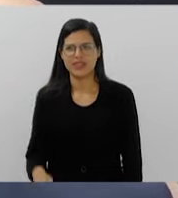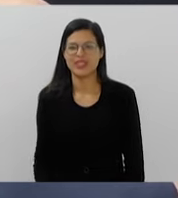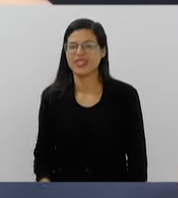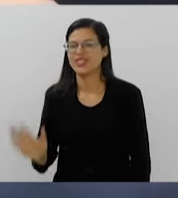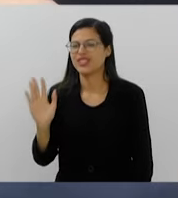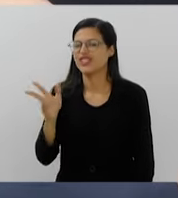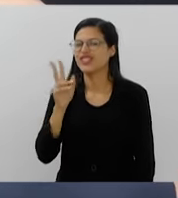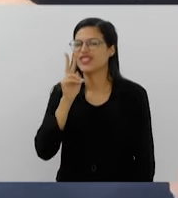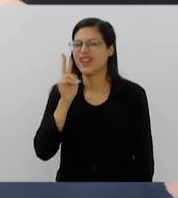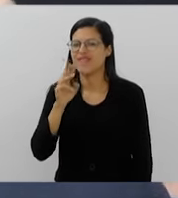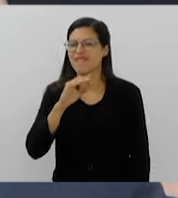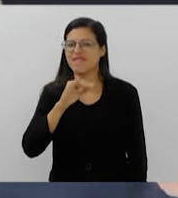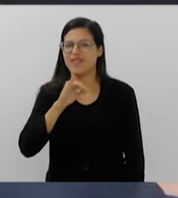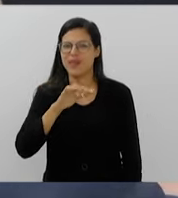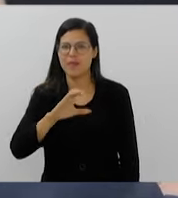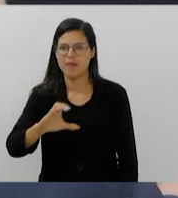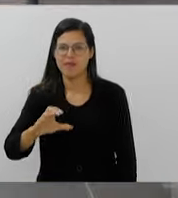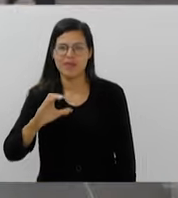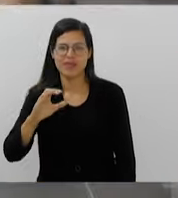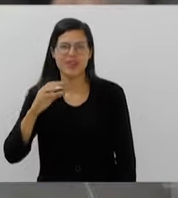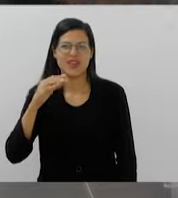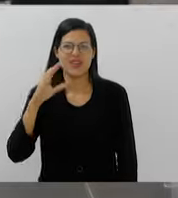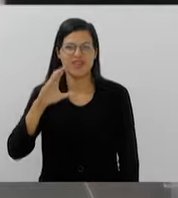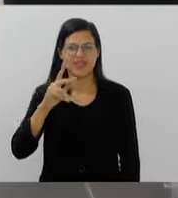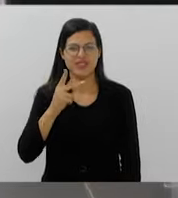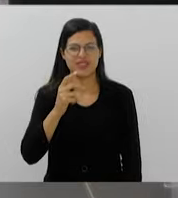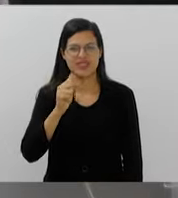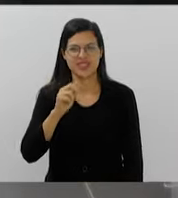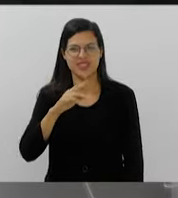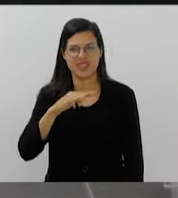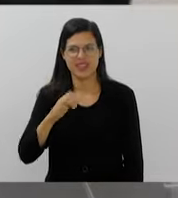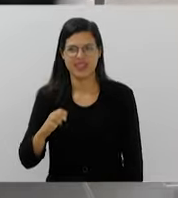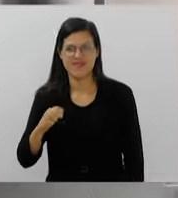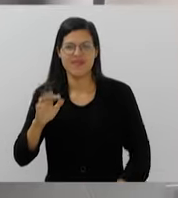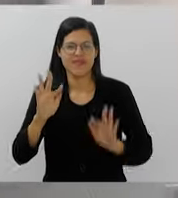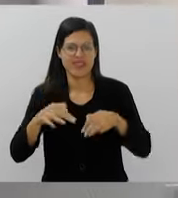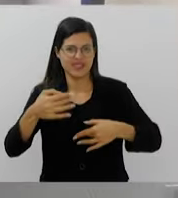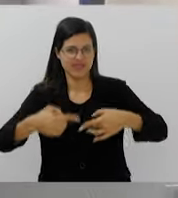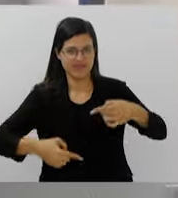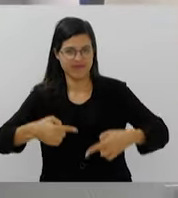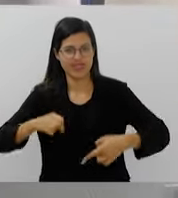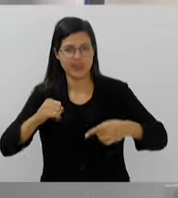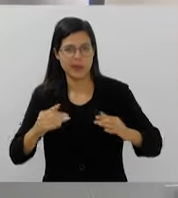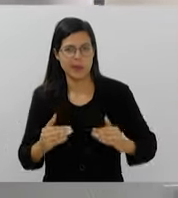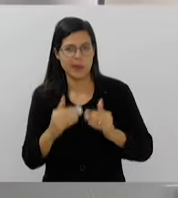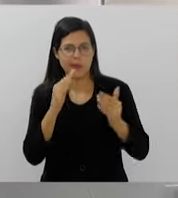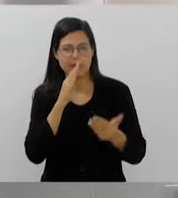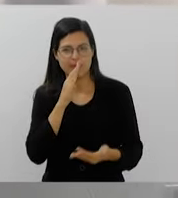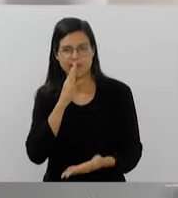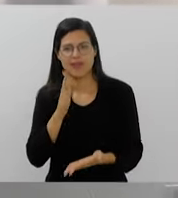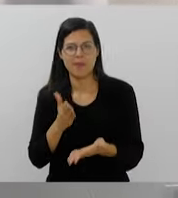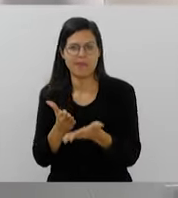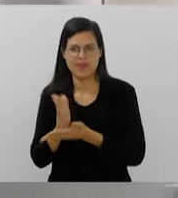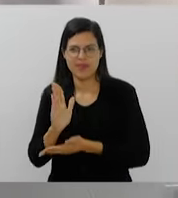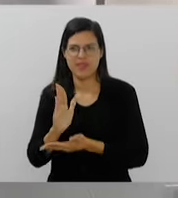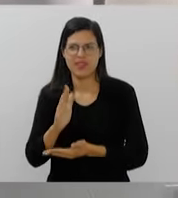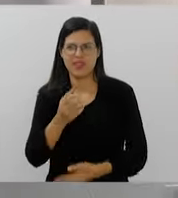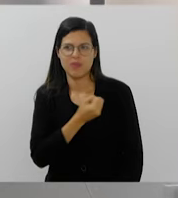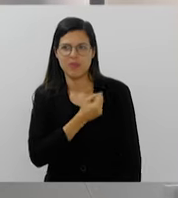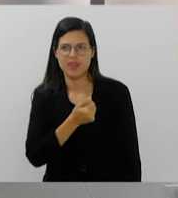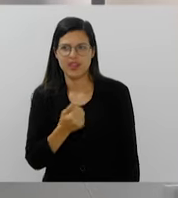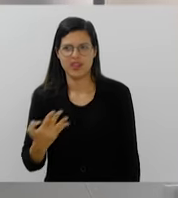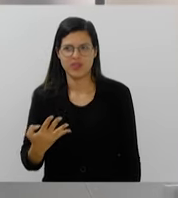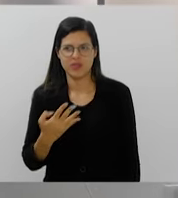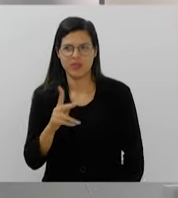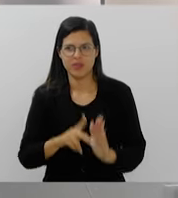charme, né? É. Não havendo quem queira discutir, encerrada a discussão e votação, senhores que aprovam, permaneçam como estão. Aprovado. 14 da pauta,